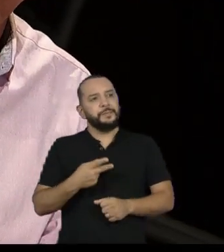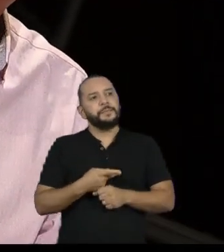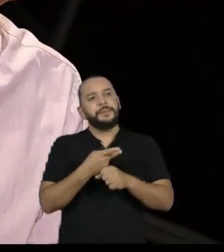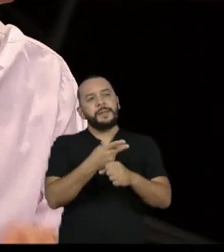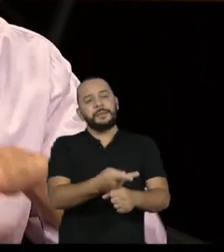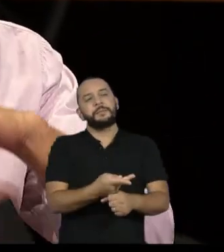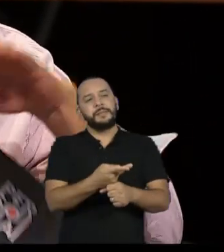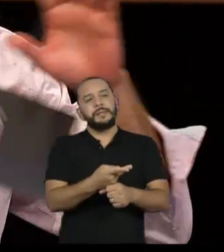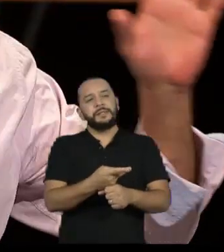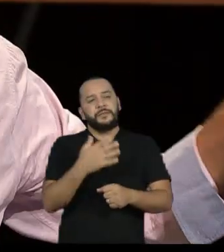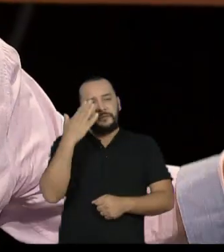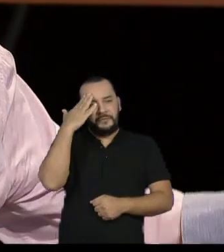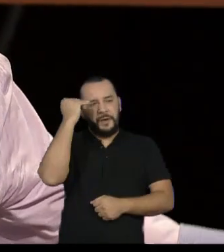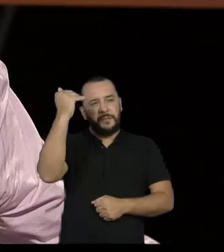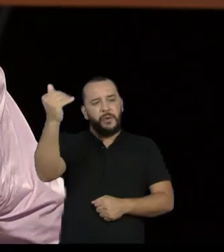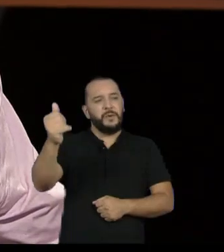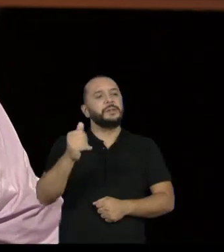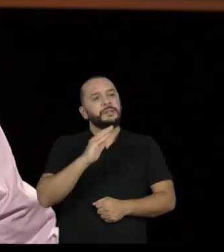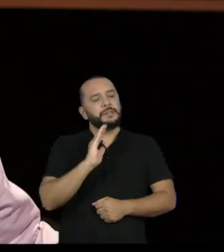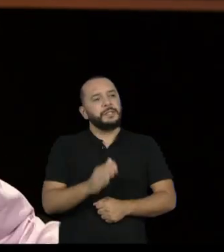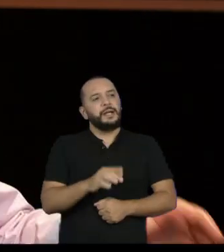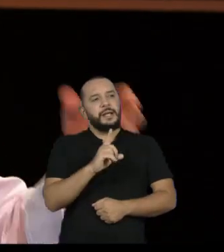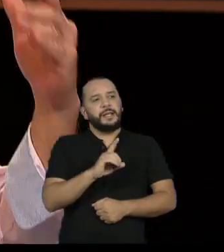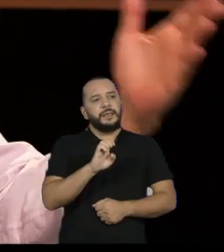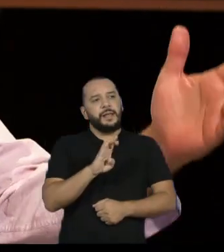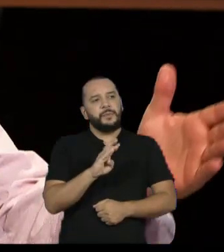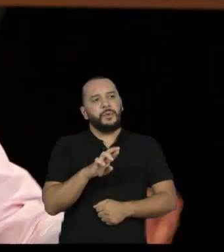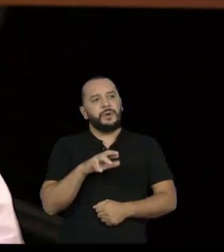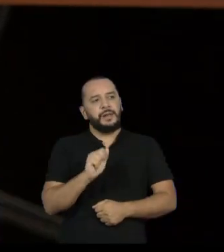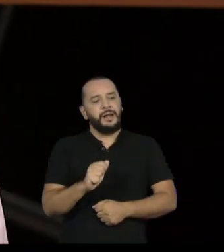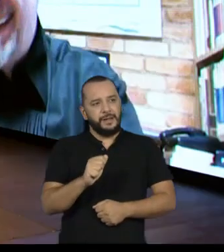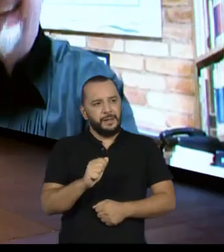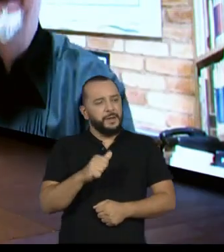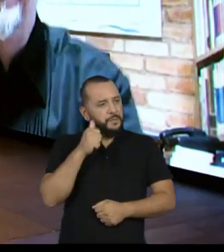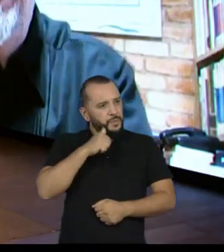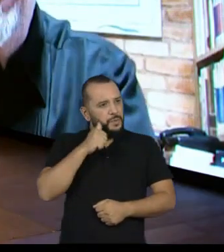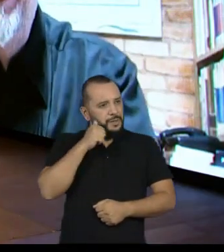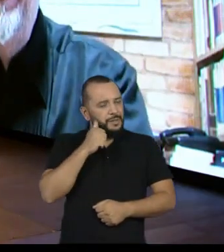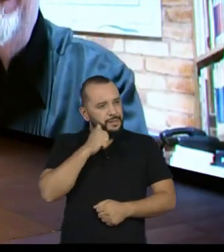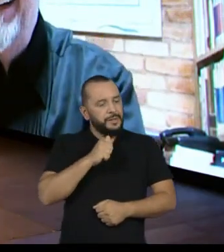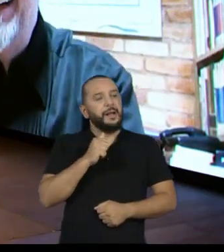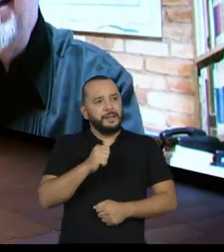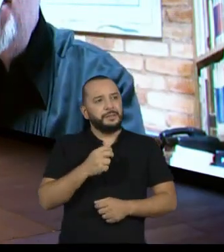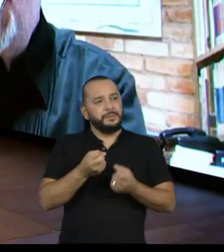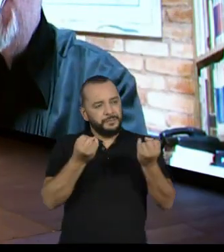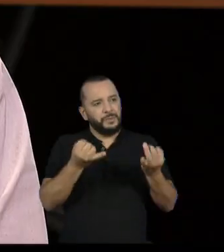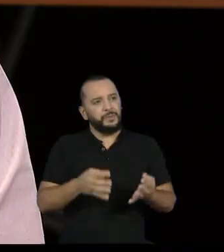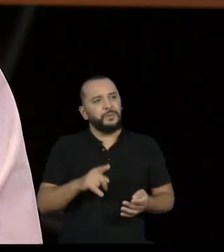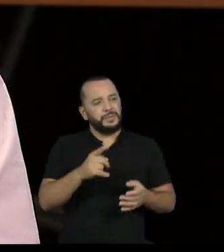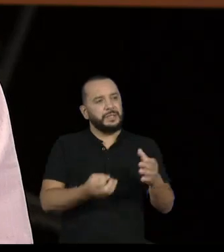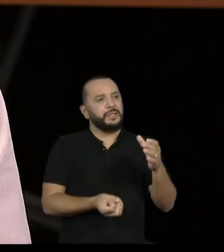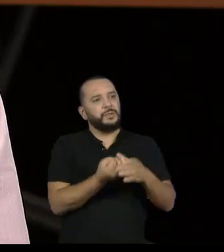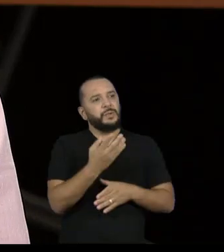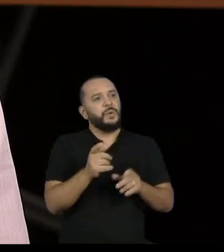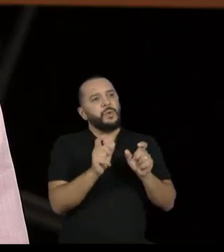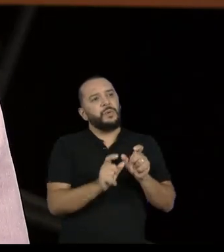todo. E é incrível, ele é incrível, incrível. Eu é que tenho o maior respeito por ele. Ulisses,